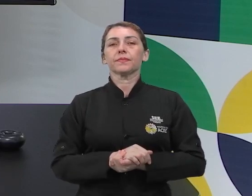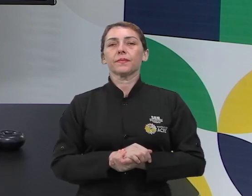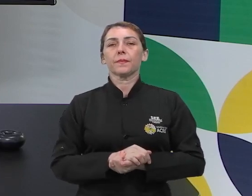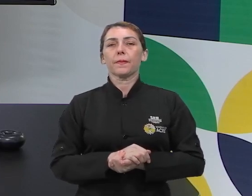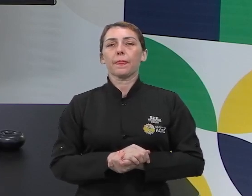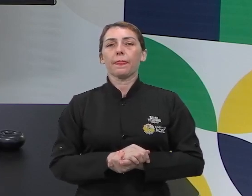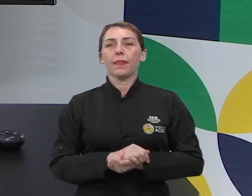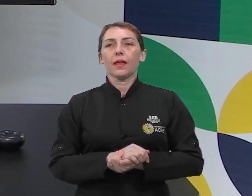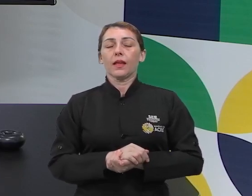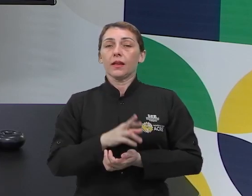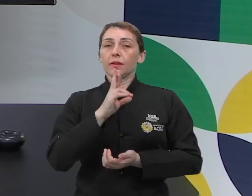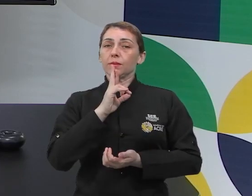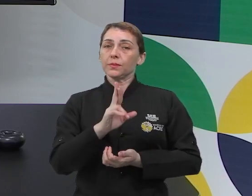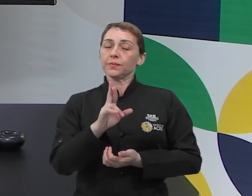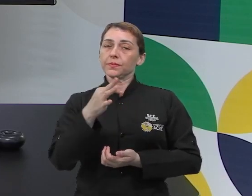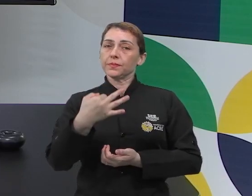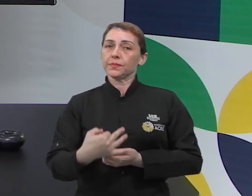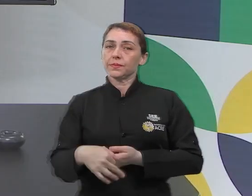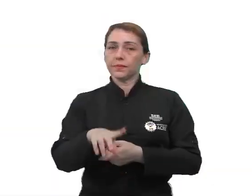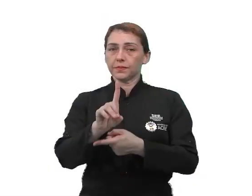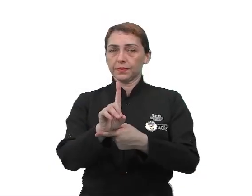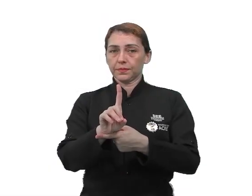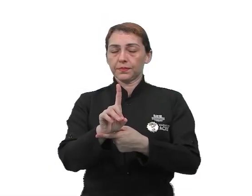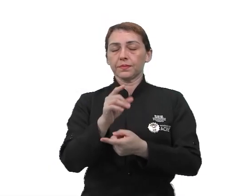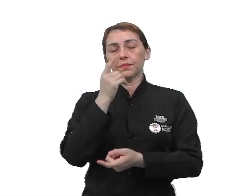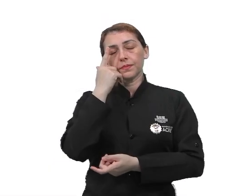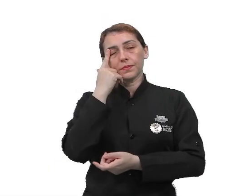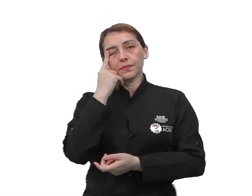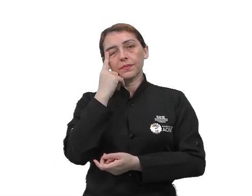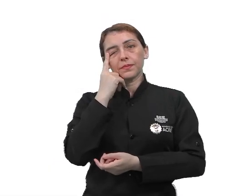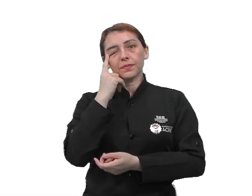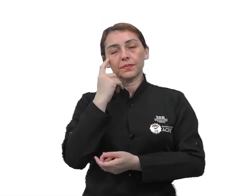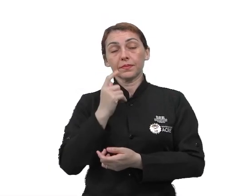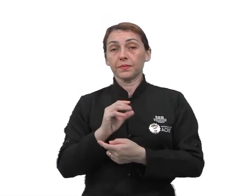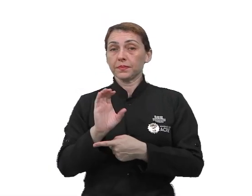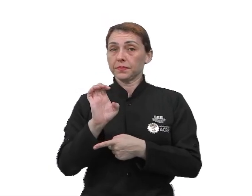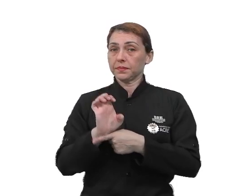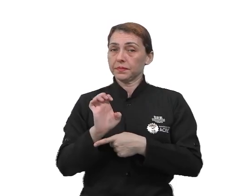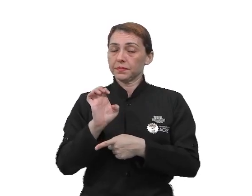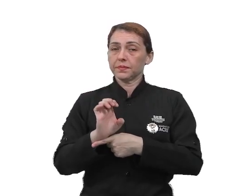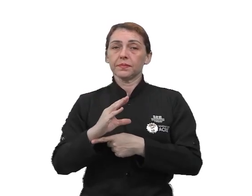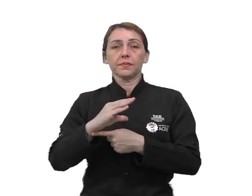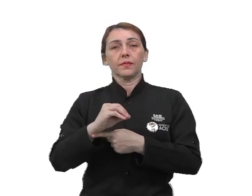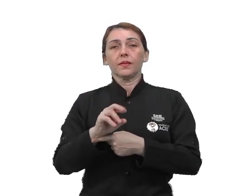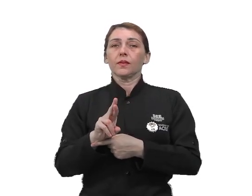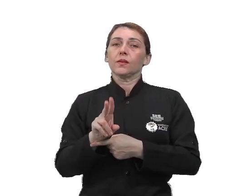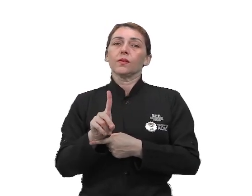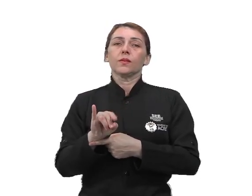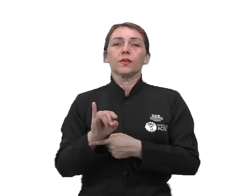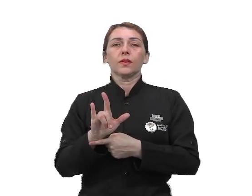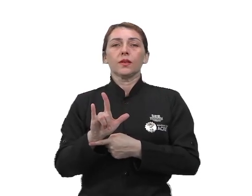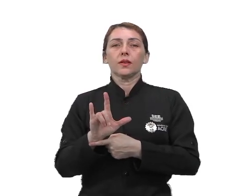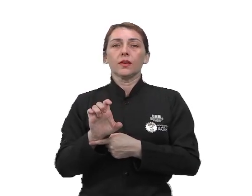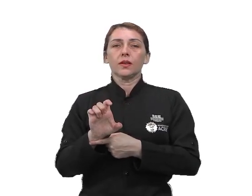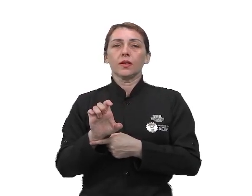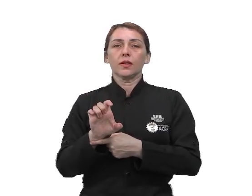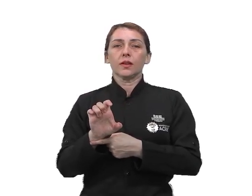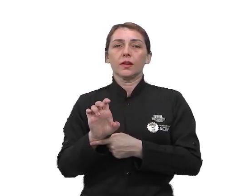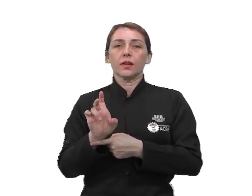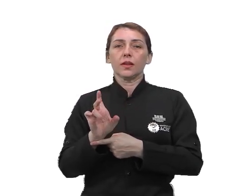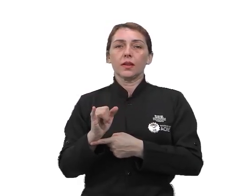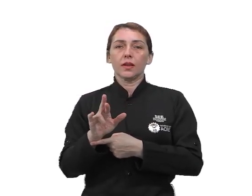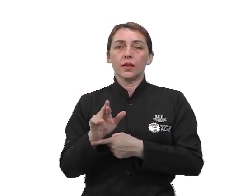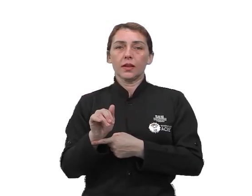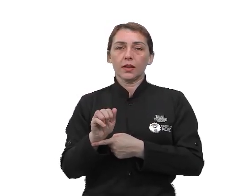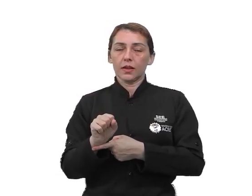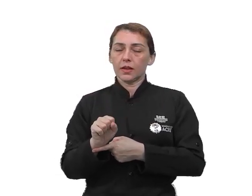baixa. Então a resposta correta ali seria a letra D. E aí a letra E vem falando cordilheiras montanhosas, tá?